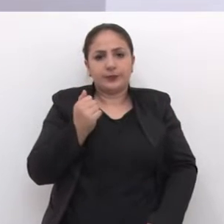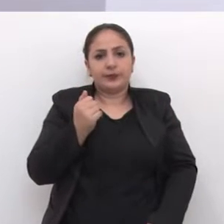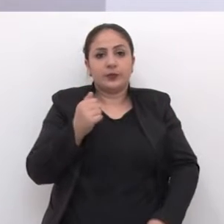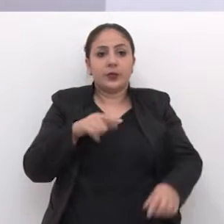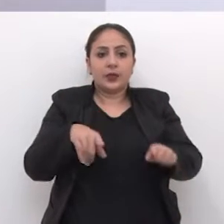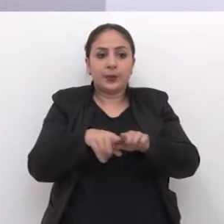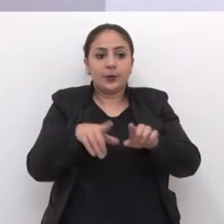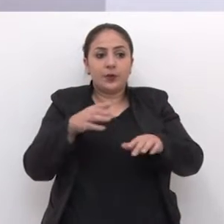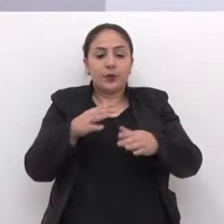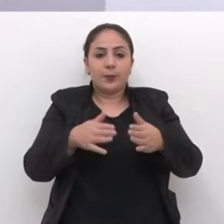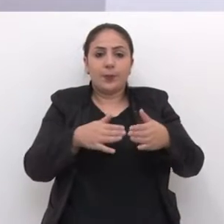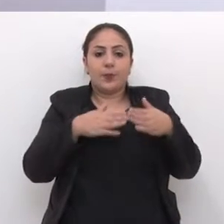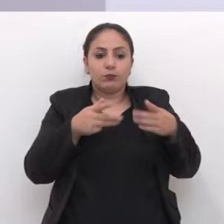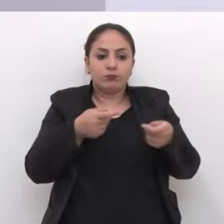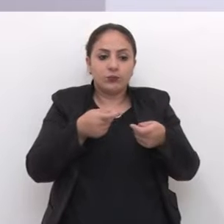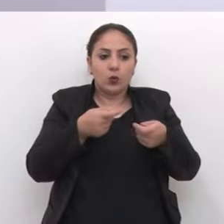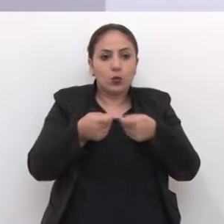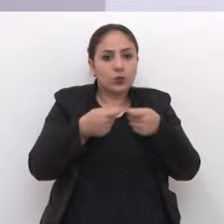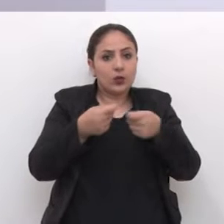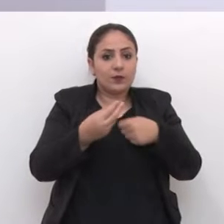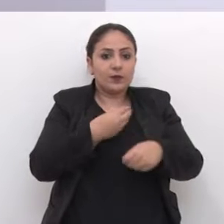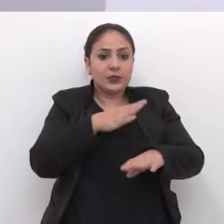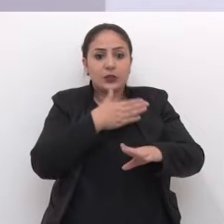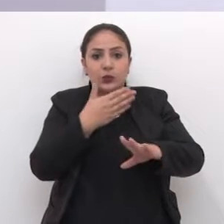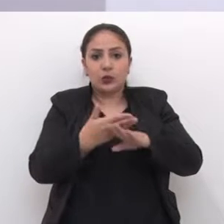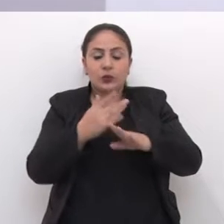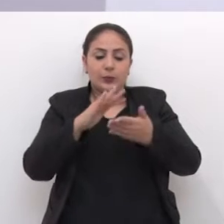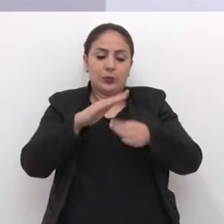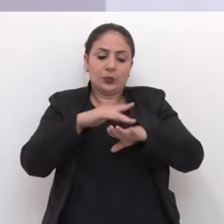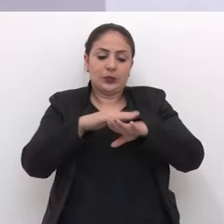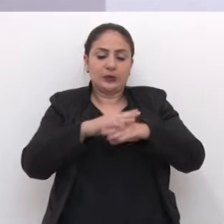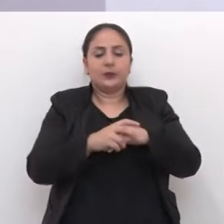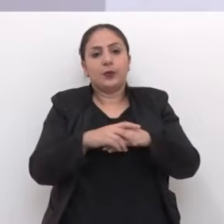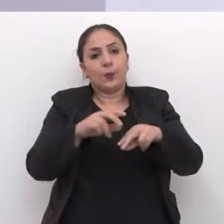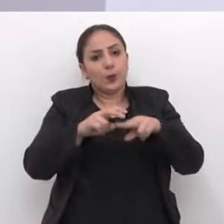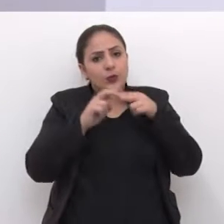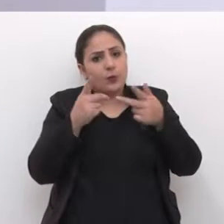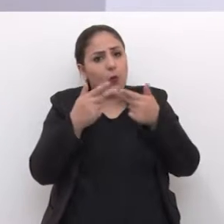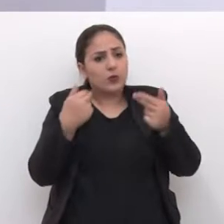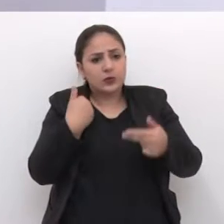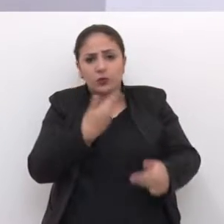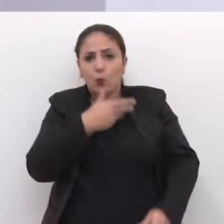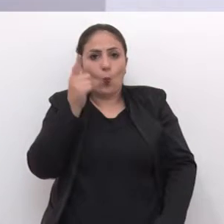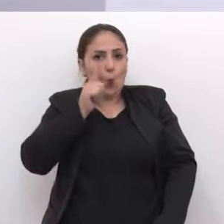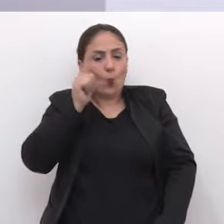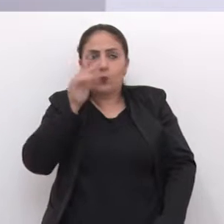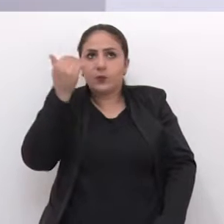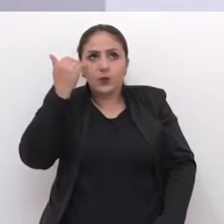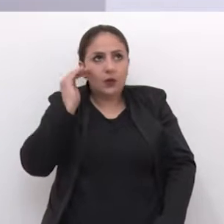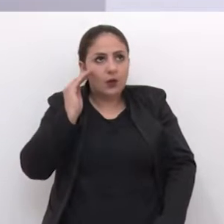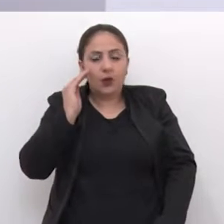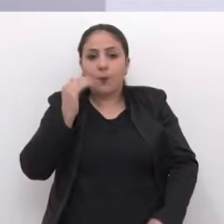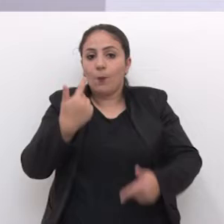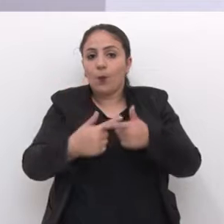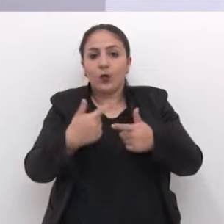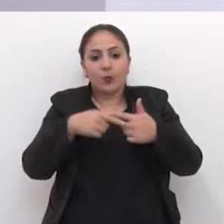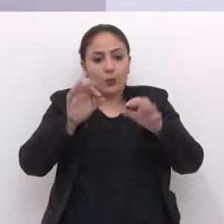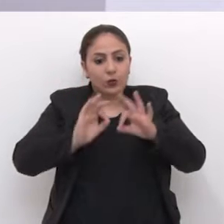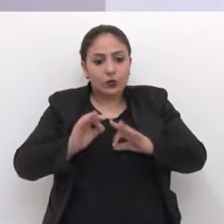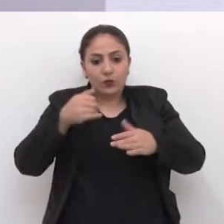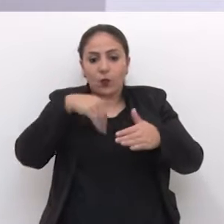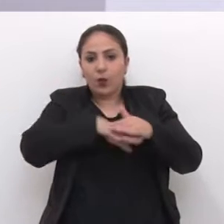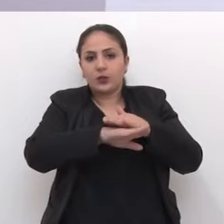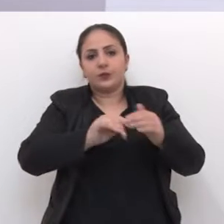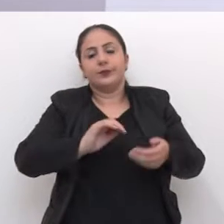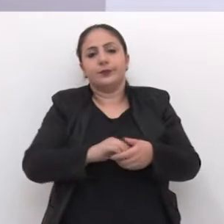na alimentação e ela vai estar protegida para o resto da vida com essa doença, né? Então é uma coisa assim que a gente não consegue entender por